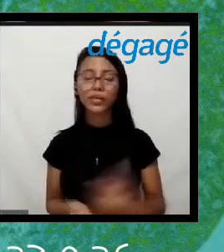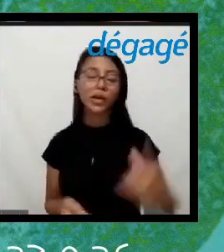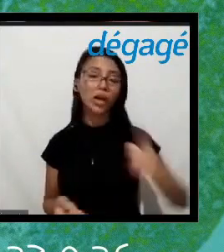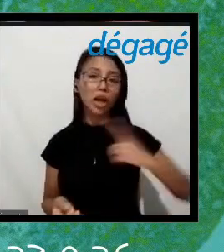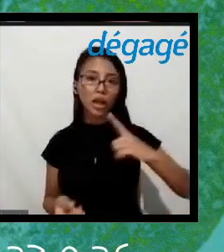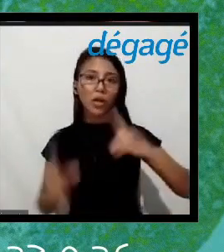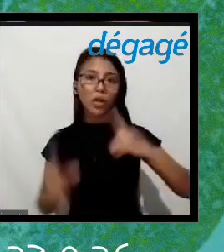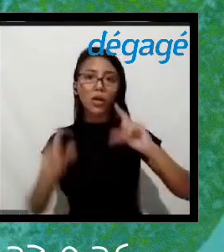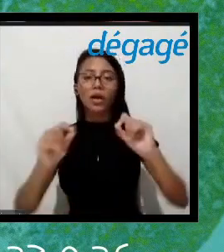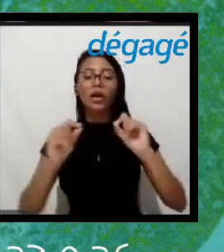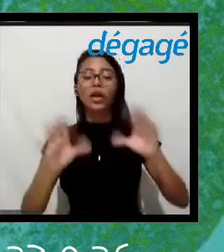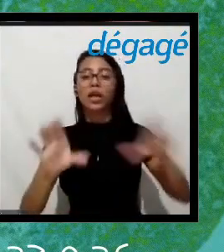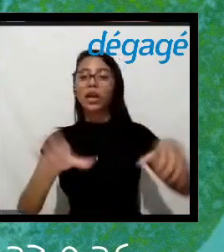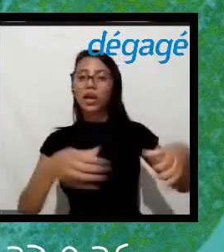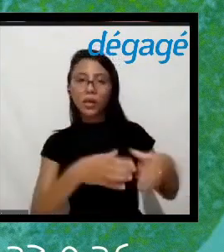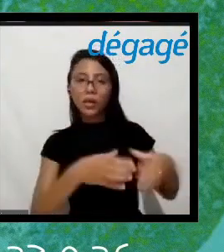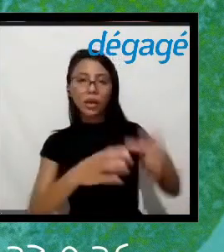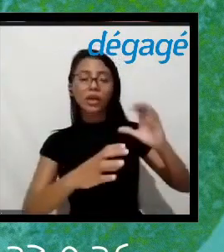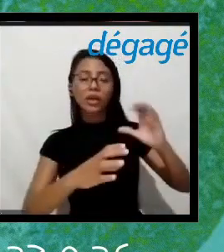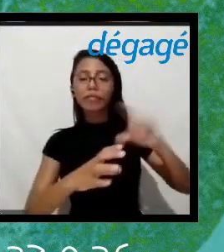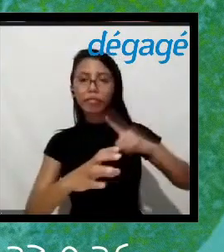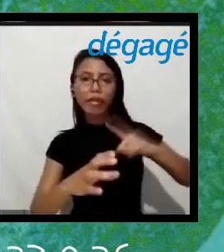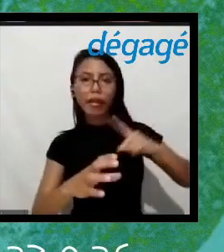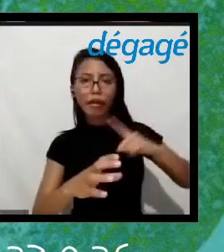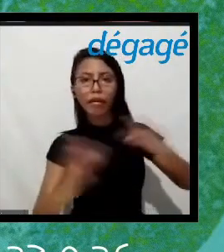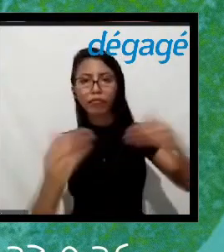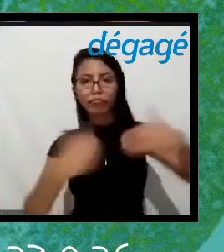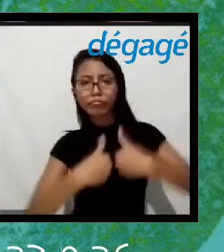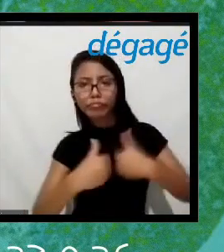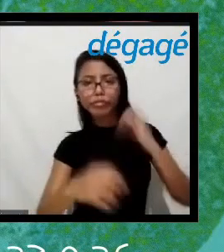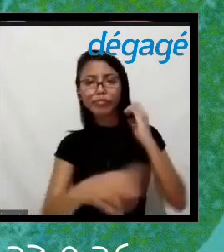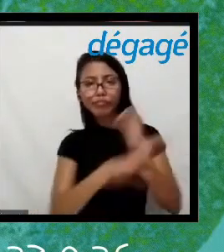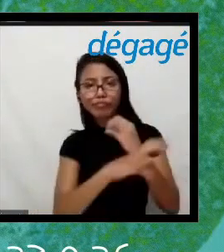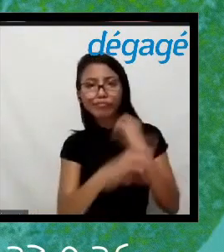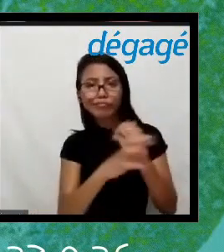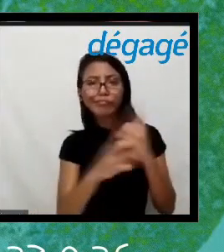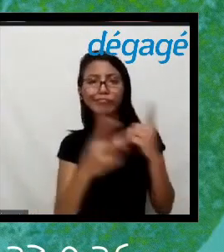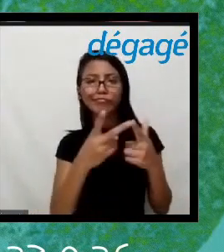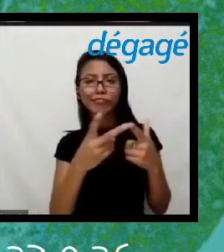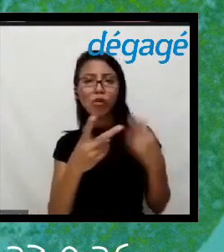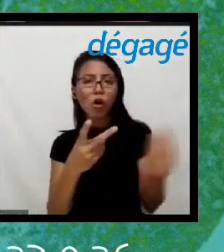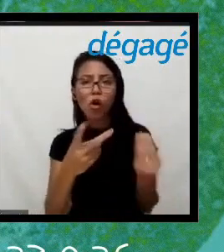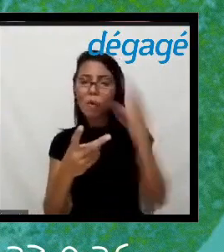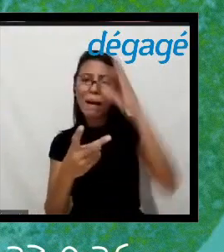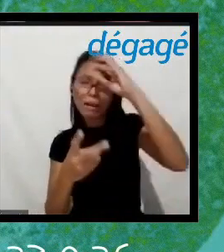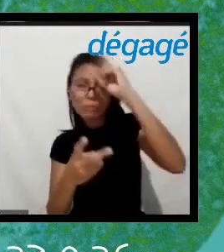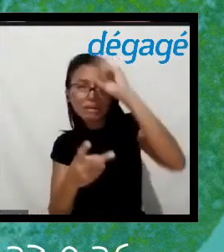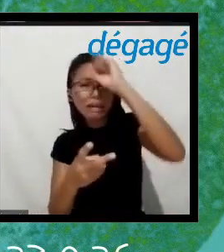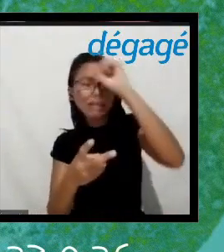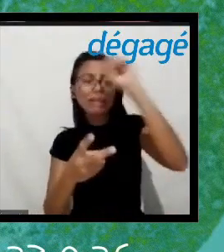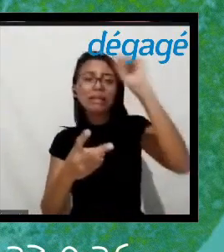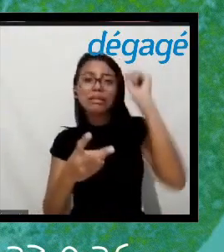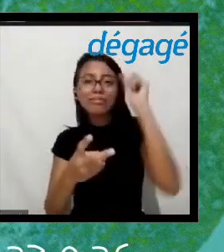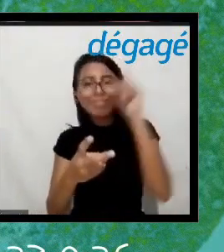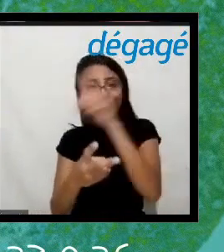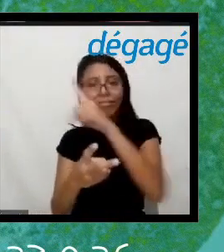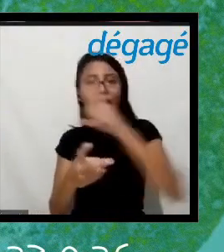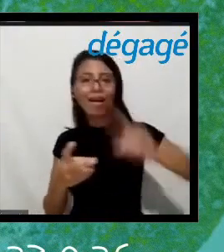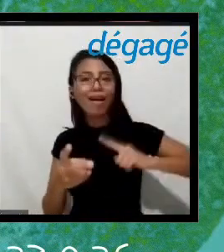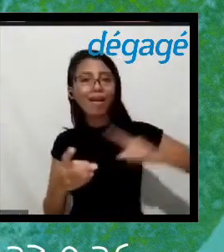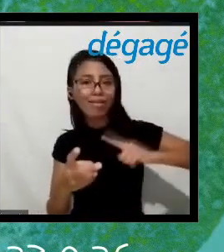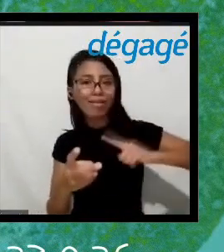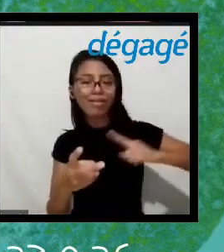na sensorialidade, na relação, nas formas de aprender, de aprender. E essa é a escola que os professores de teatro que se